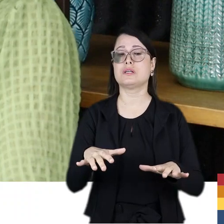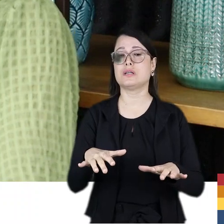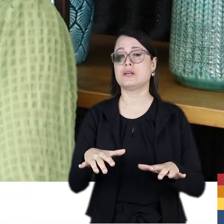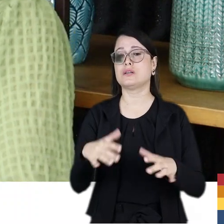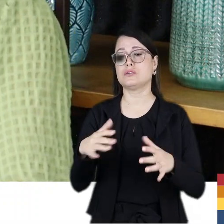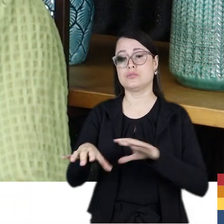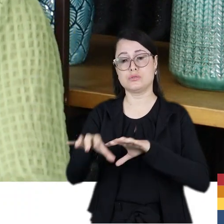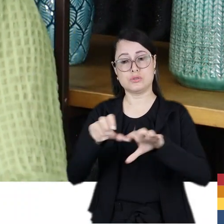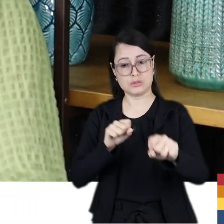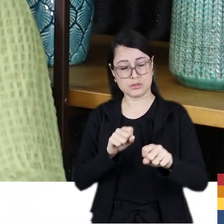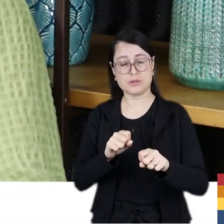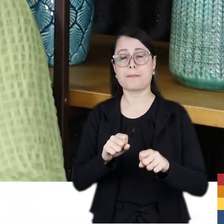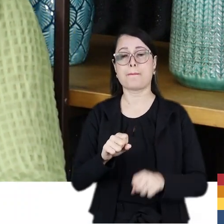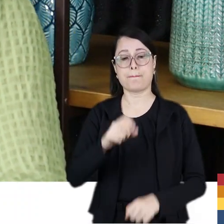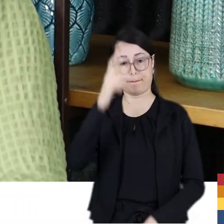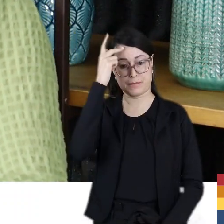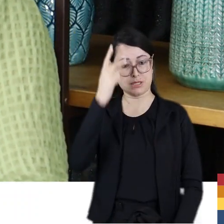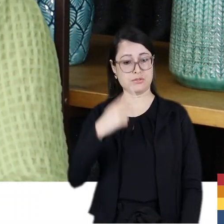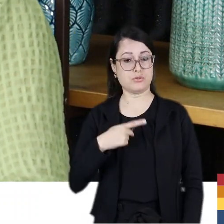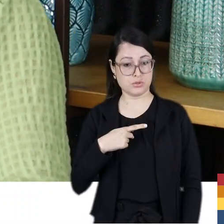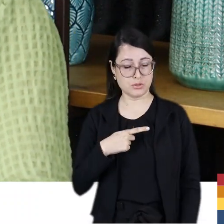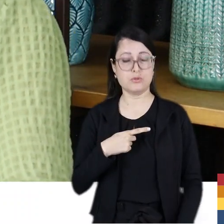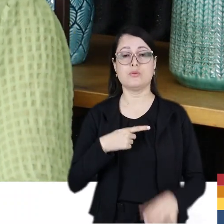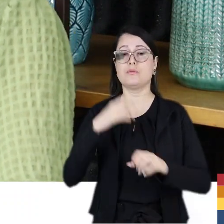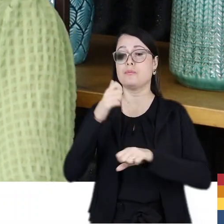profissional e, claro, cidadã.